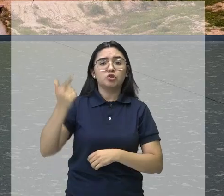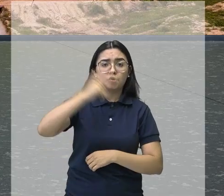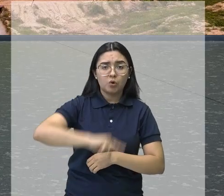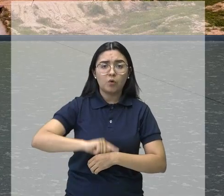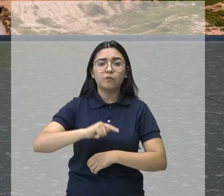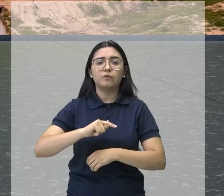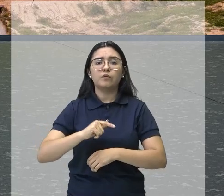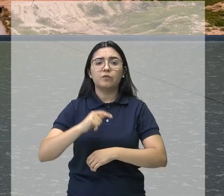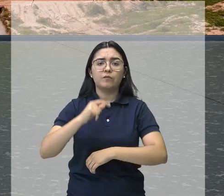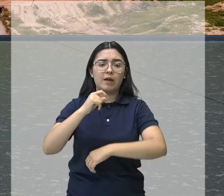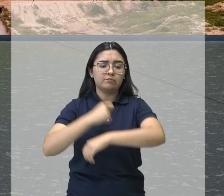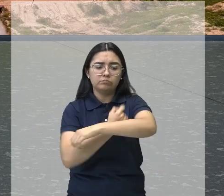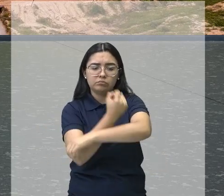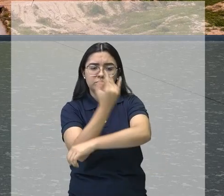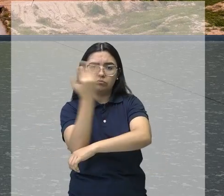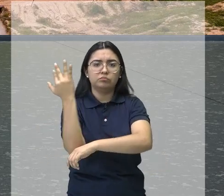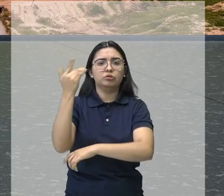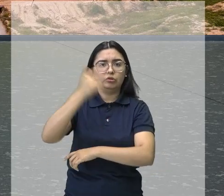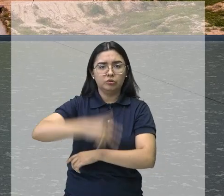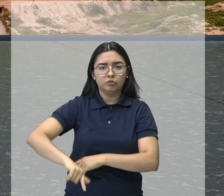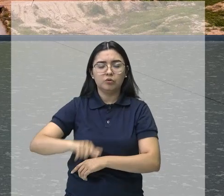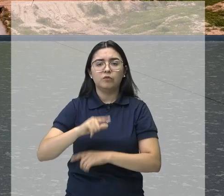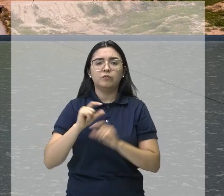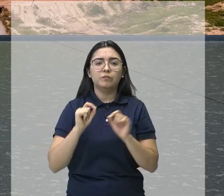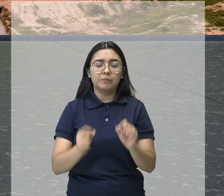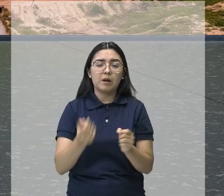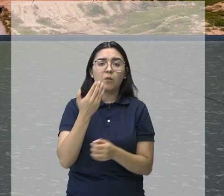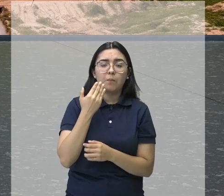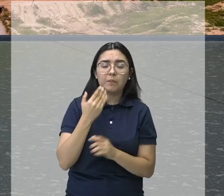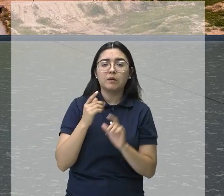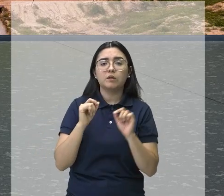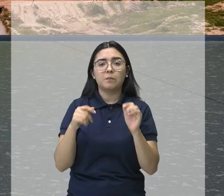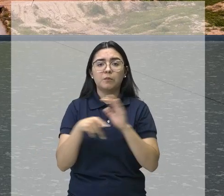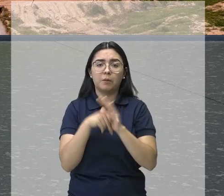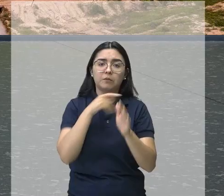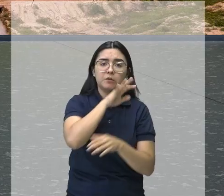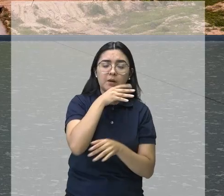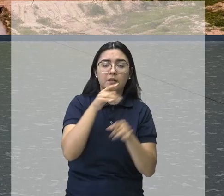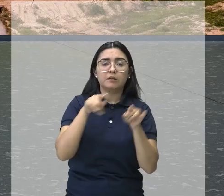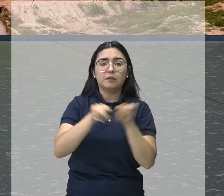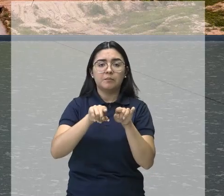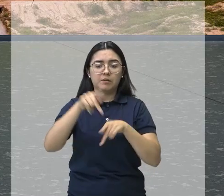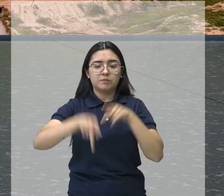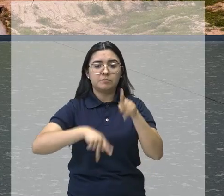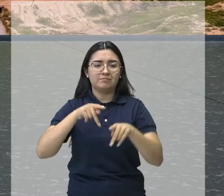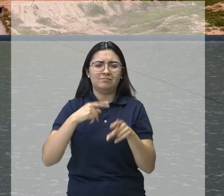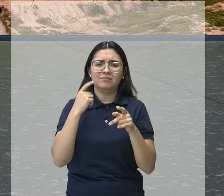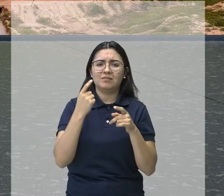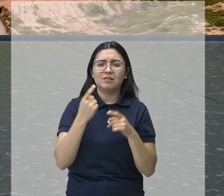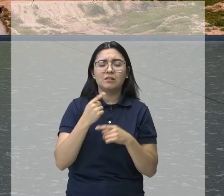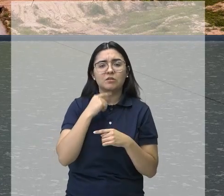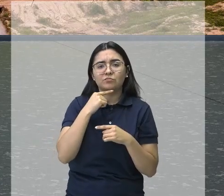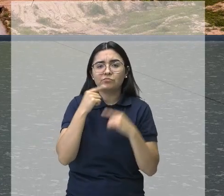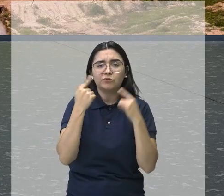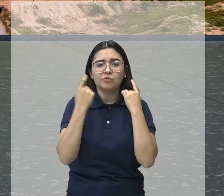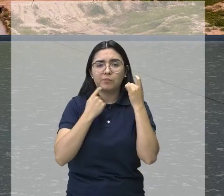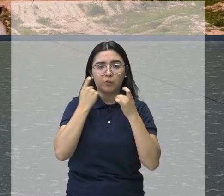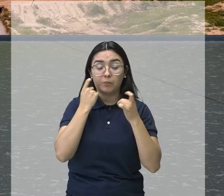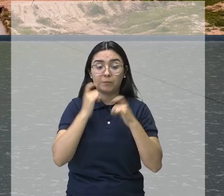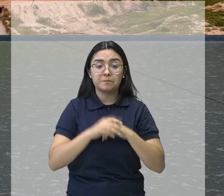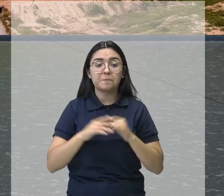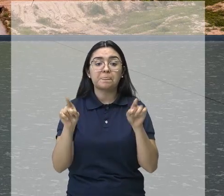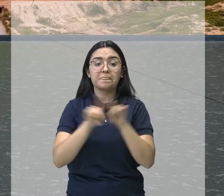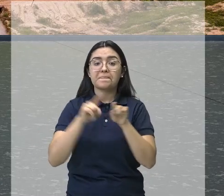de novo para alimentar pessoas, para alimentar os animais. Ninguém se preocupa com isso. Outro exemplo